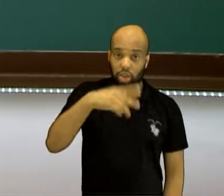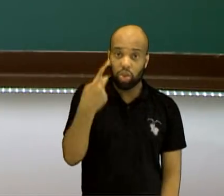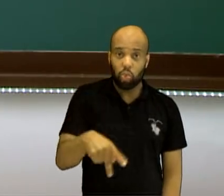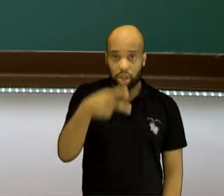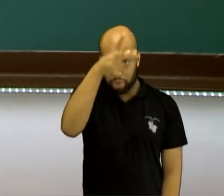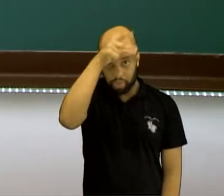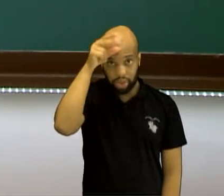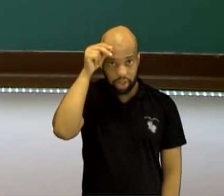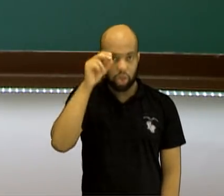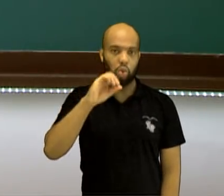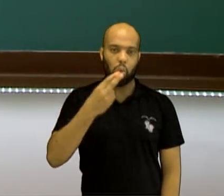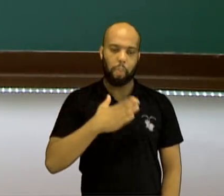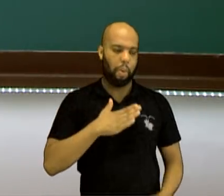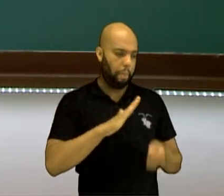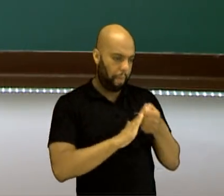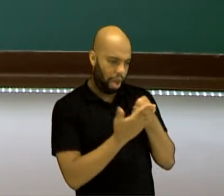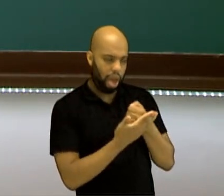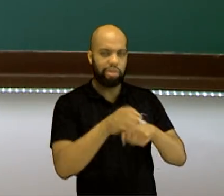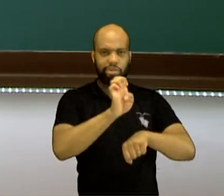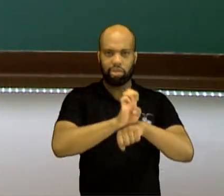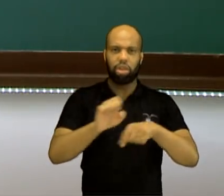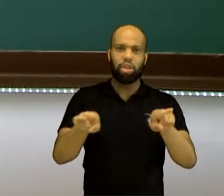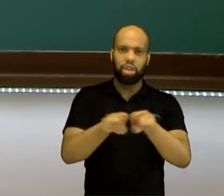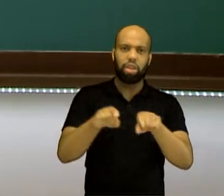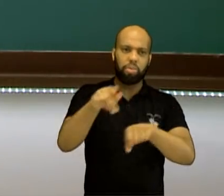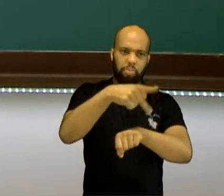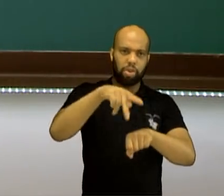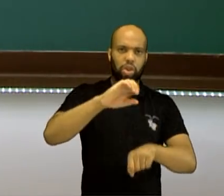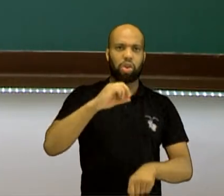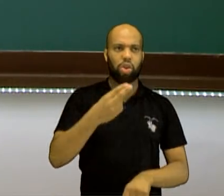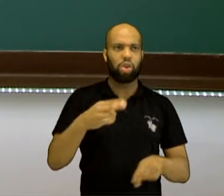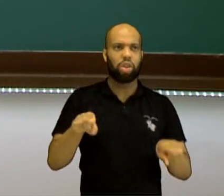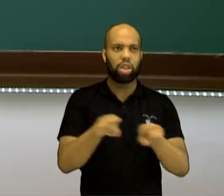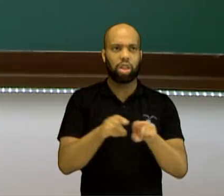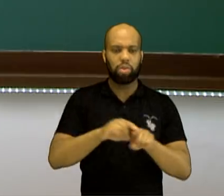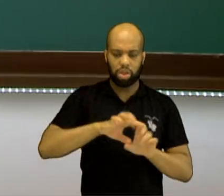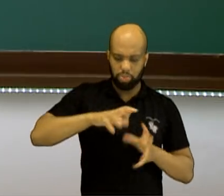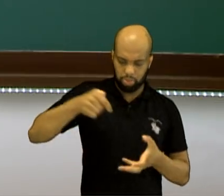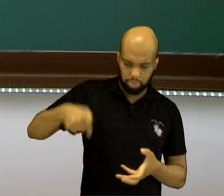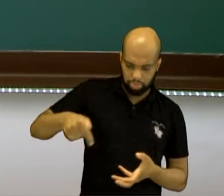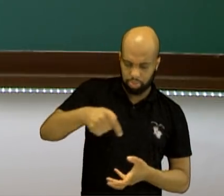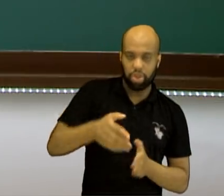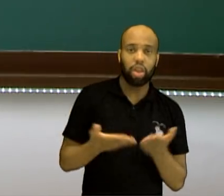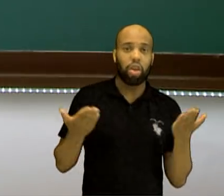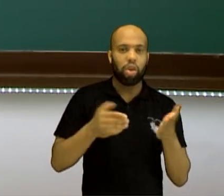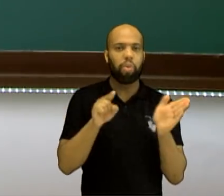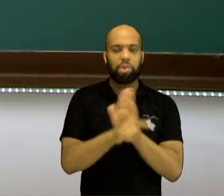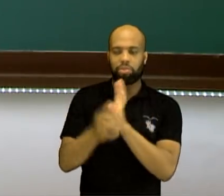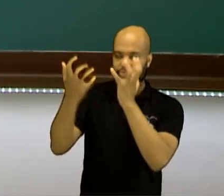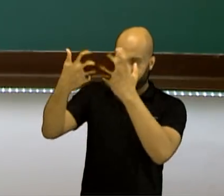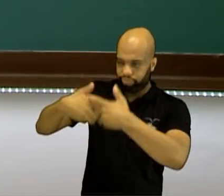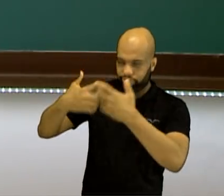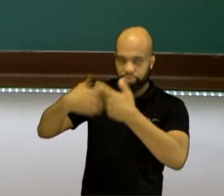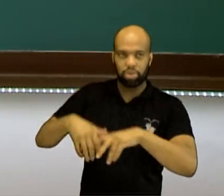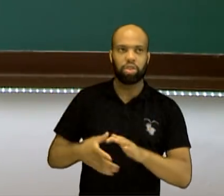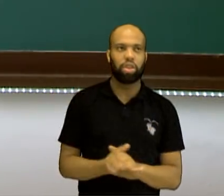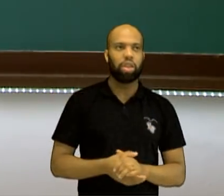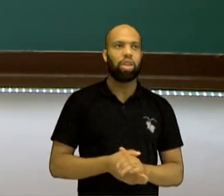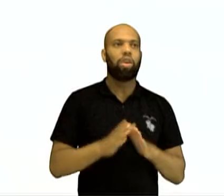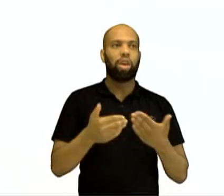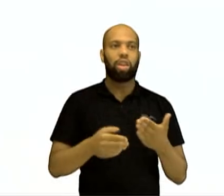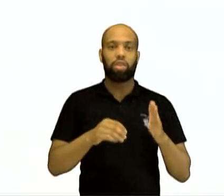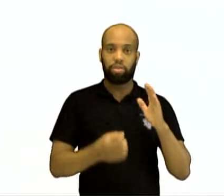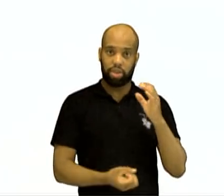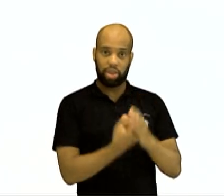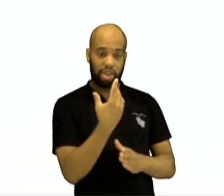município, no meu bairro, município, estado, país ou no globo terrestre, tá? Vamos fazer mais um quiz aqui. Elaboração de